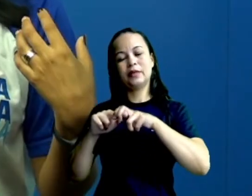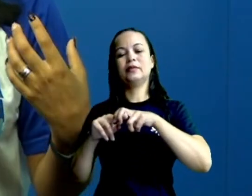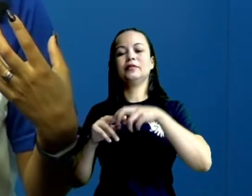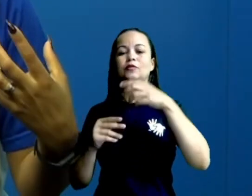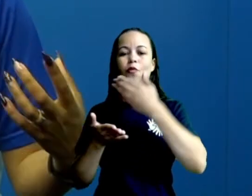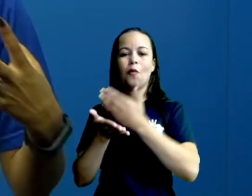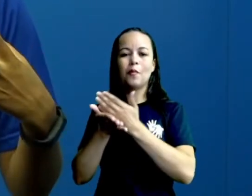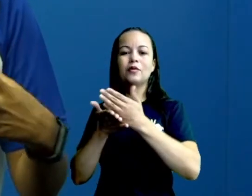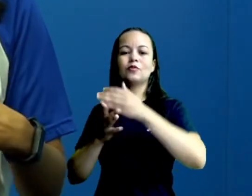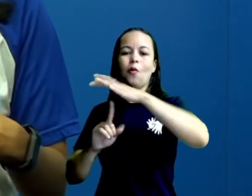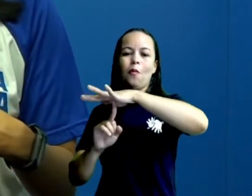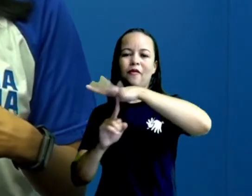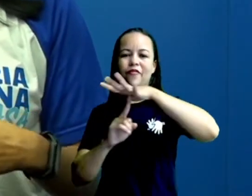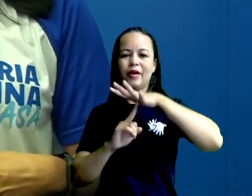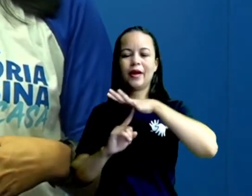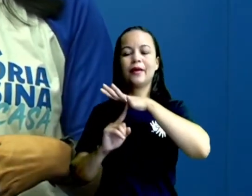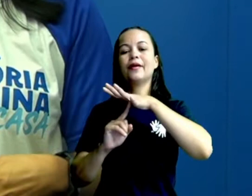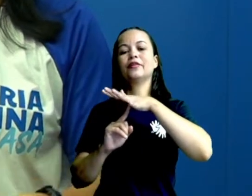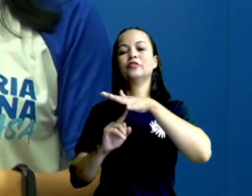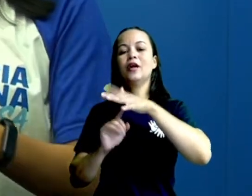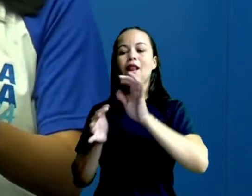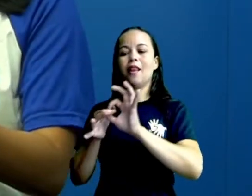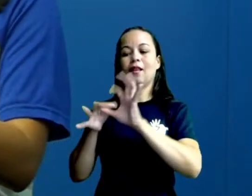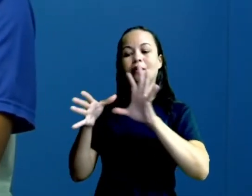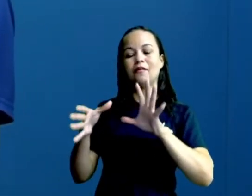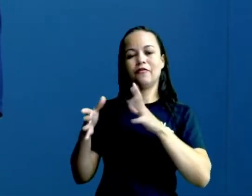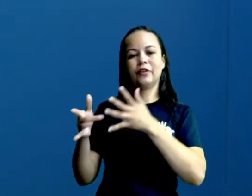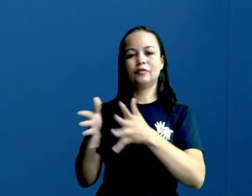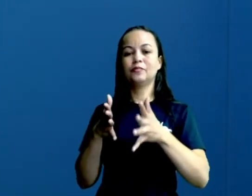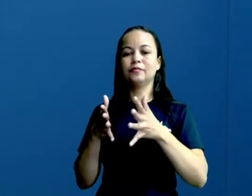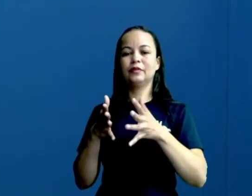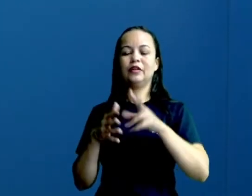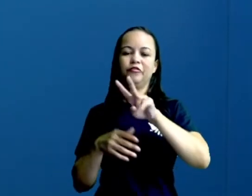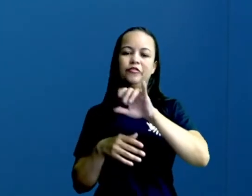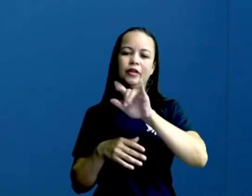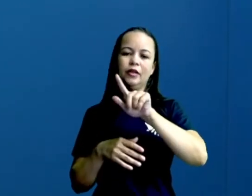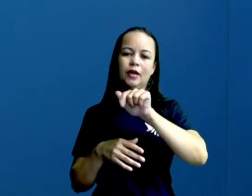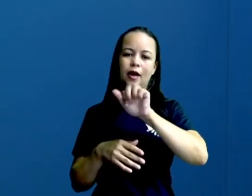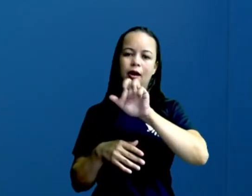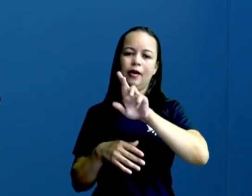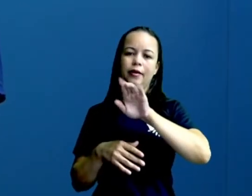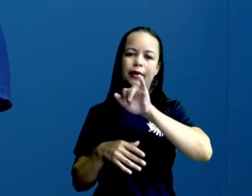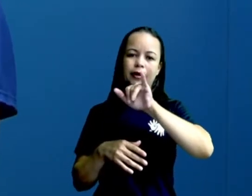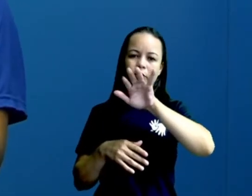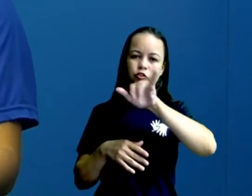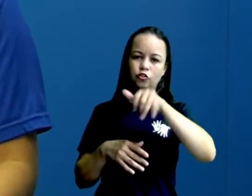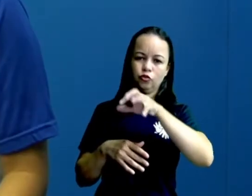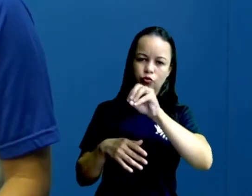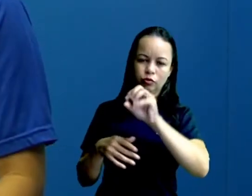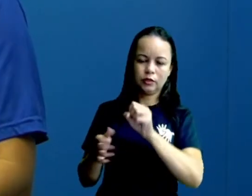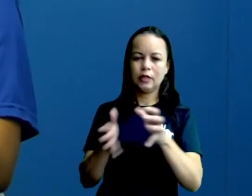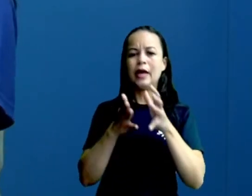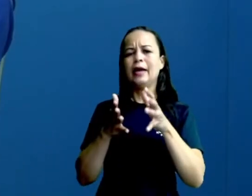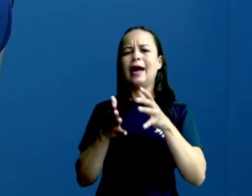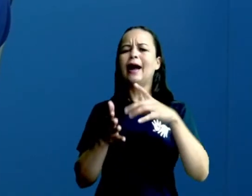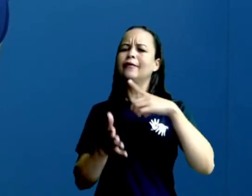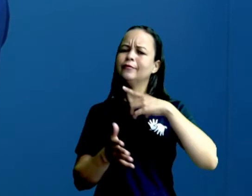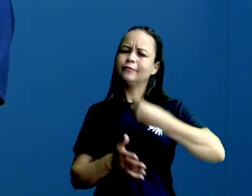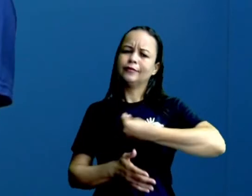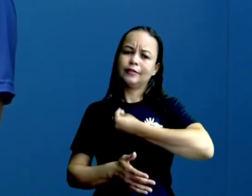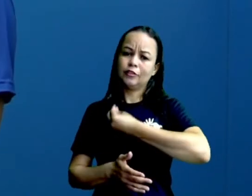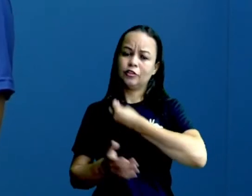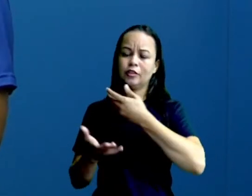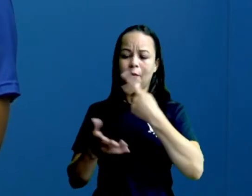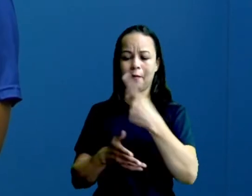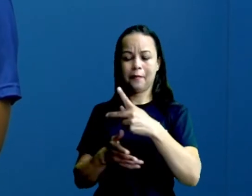livres, né? E vilarejos, porque sabiam que aqueles locais de repouso existiam pessoas e queriam repousar para fazer